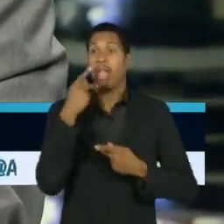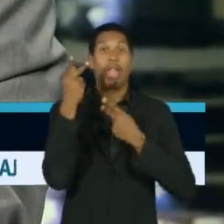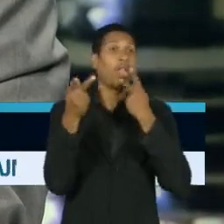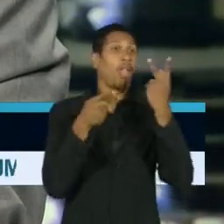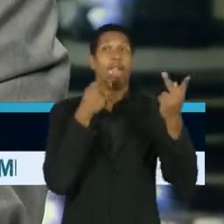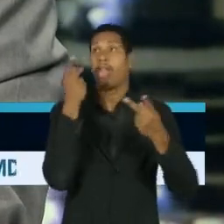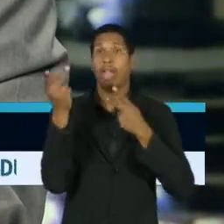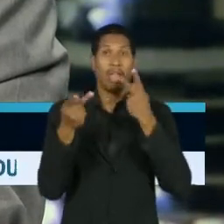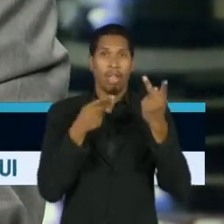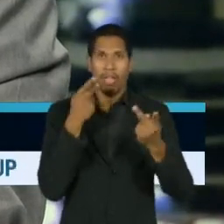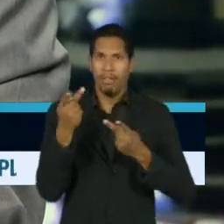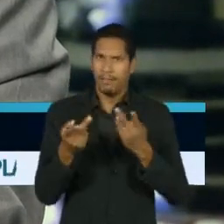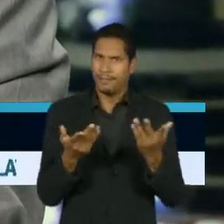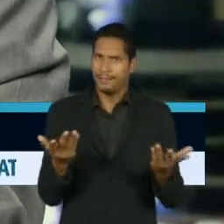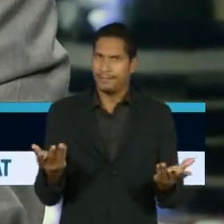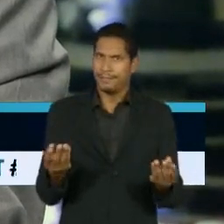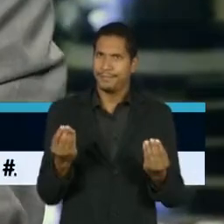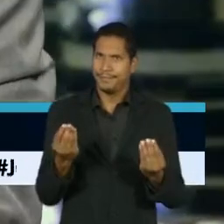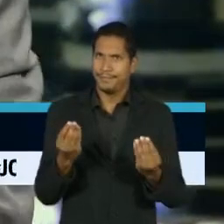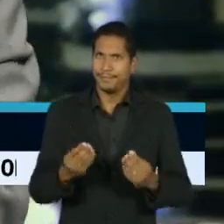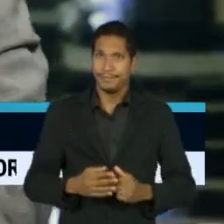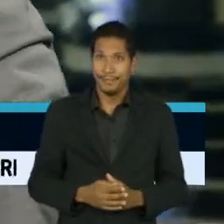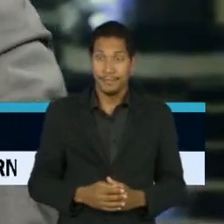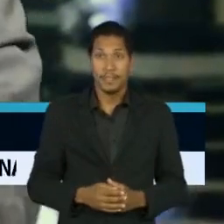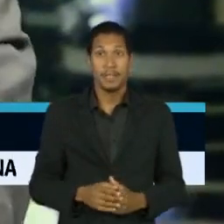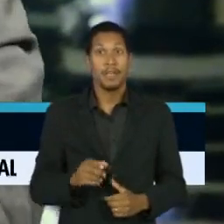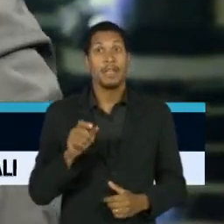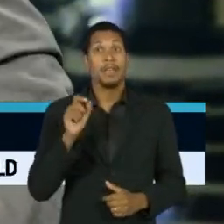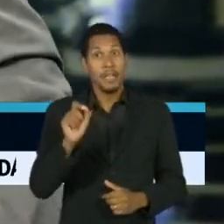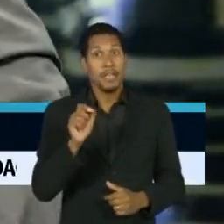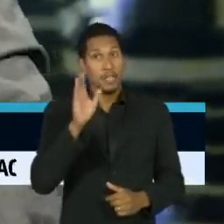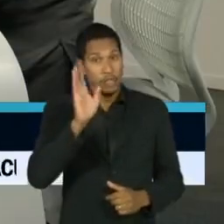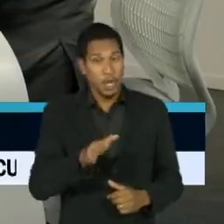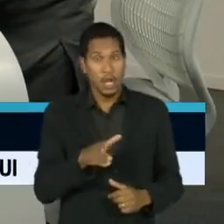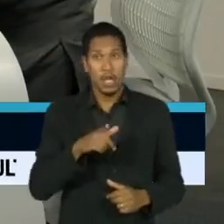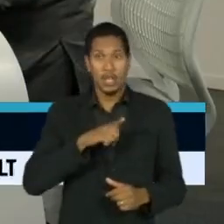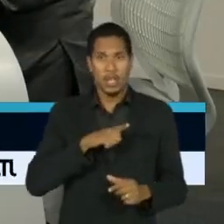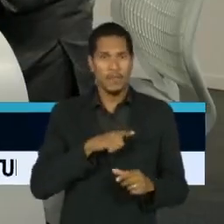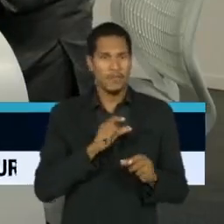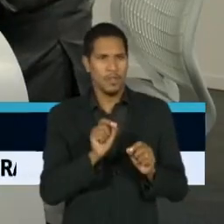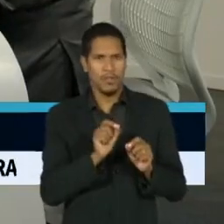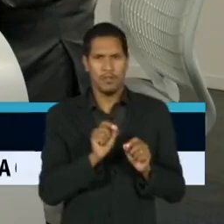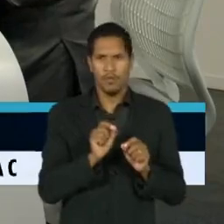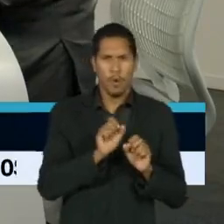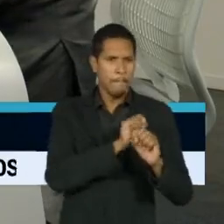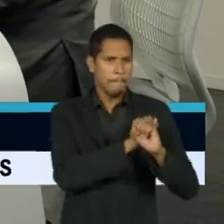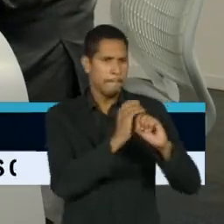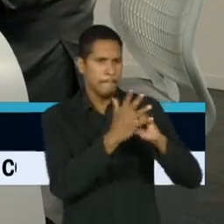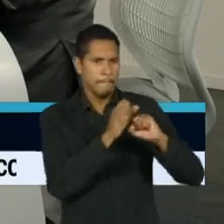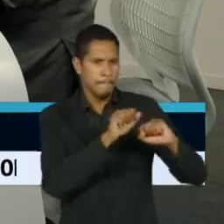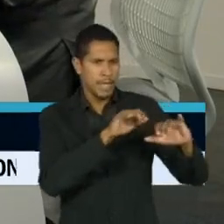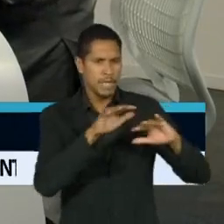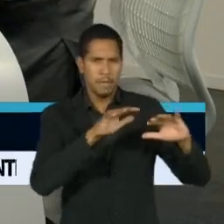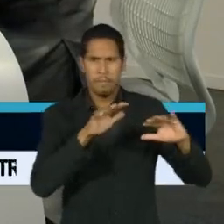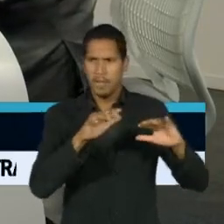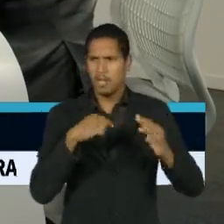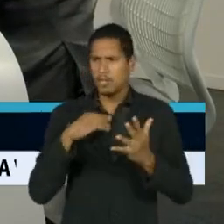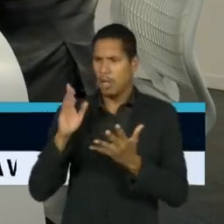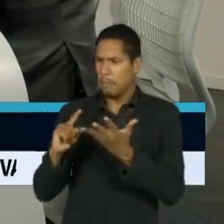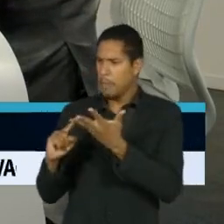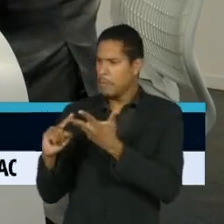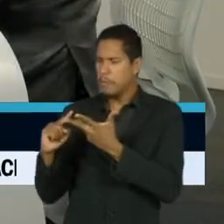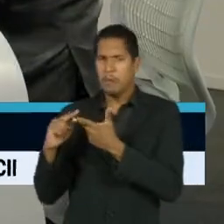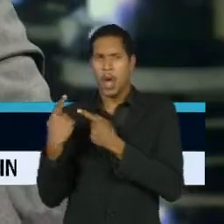e ele tem uma elegeu ali universo dele contra pandemia E aí ele eu vou